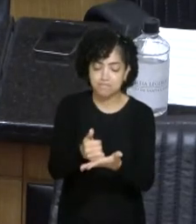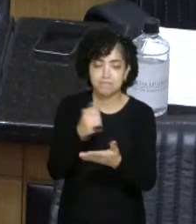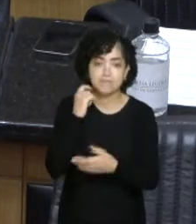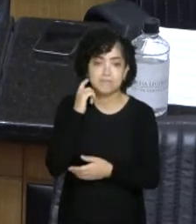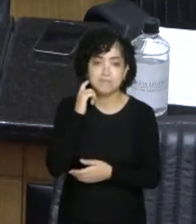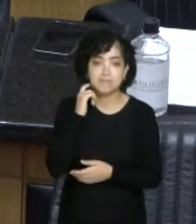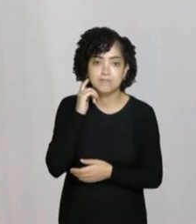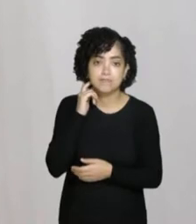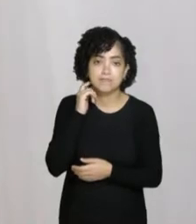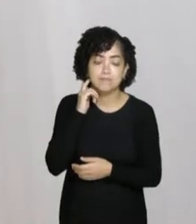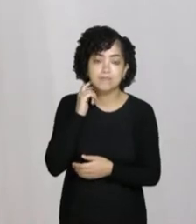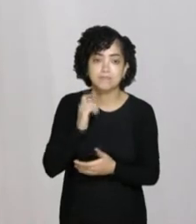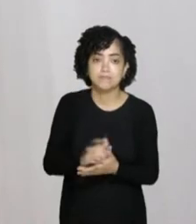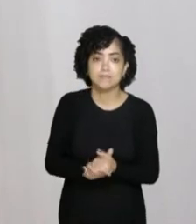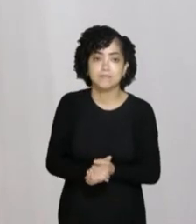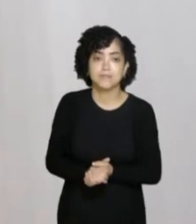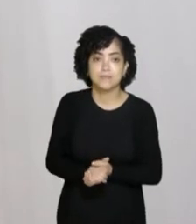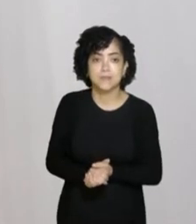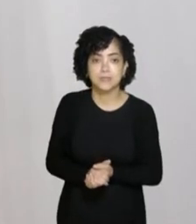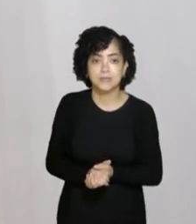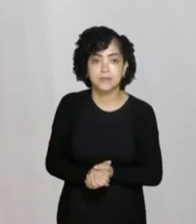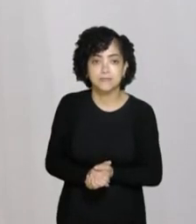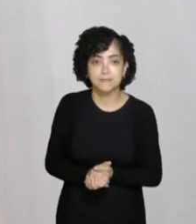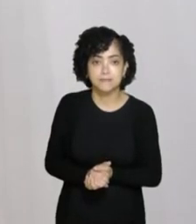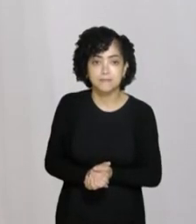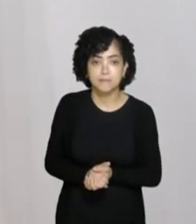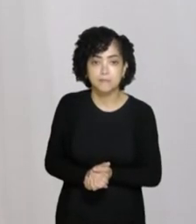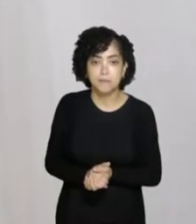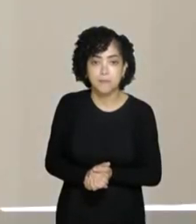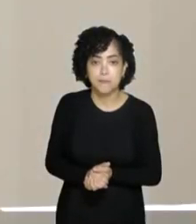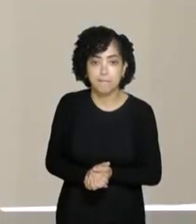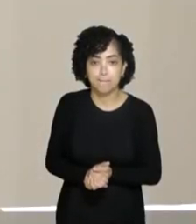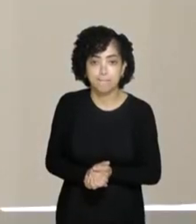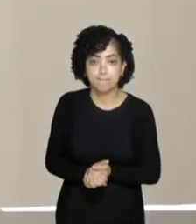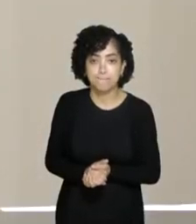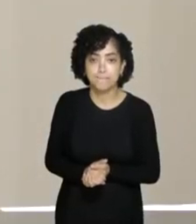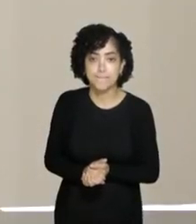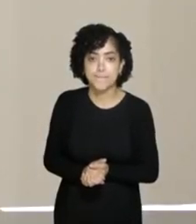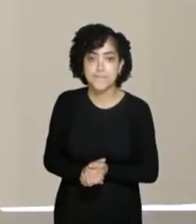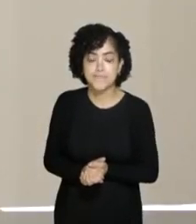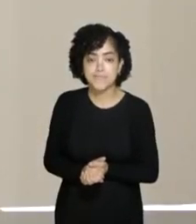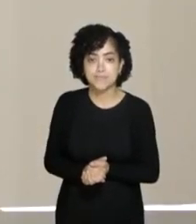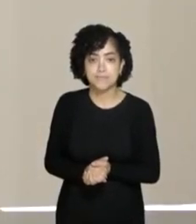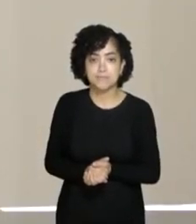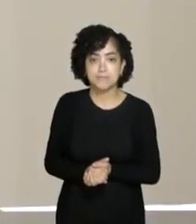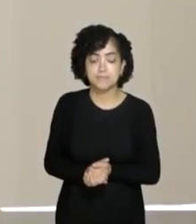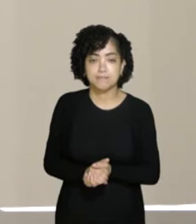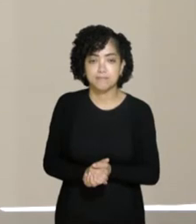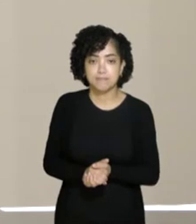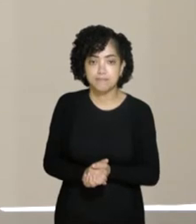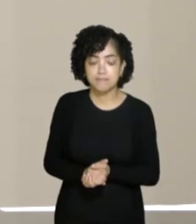caminhada. Obrigado. Obrigado ao deputado Zé Milton Schaefer. Concedo a palavra ao deputado,